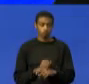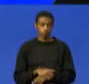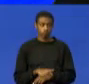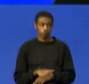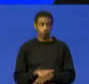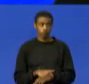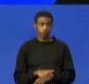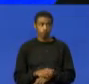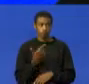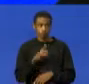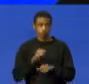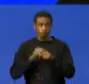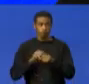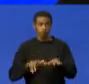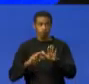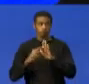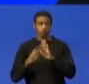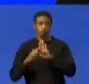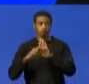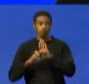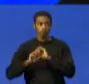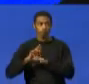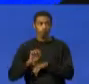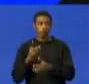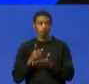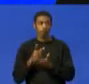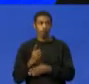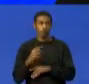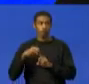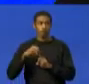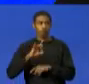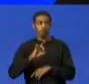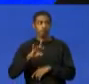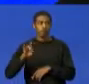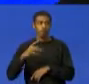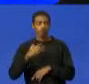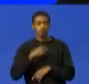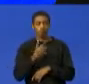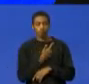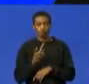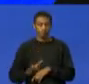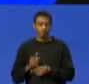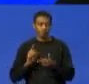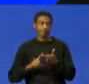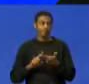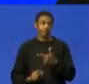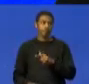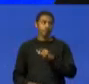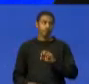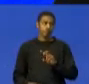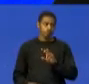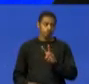A descentralização é uma diretriz do SUS com direção única em cada esfera de governo. O SUS busca